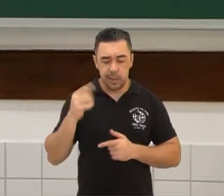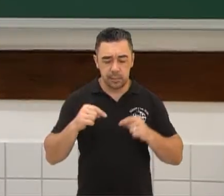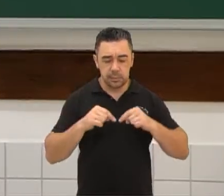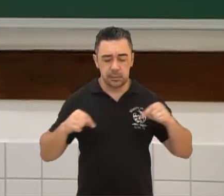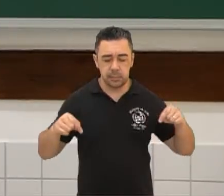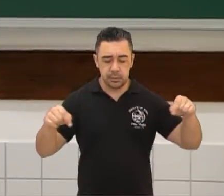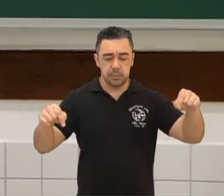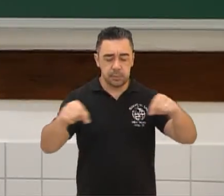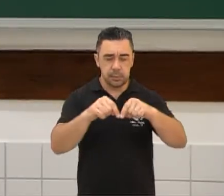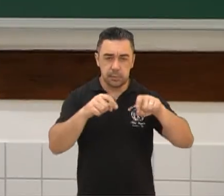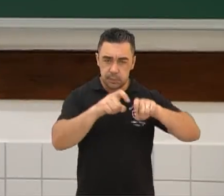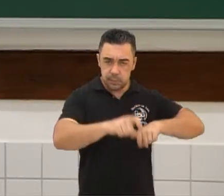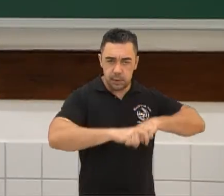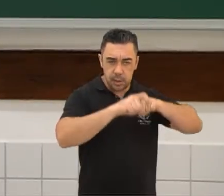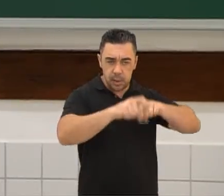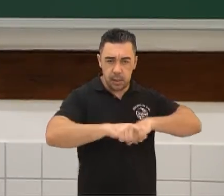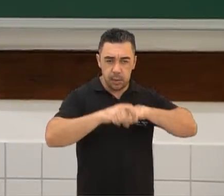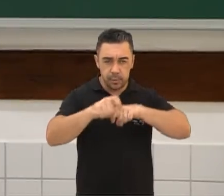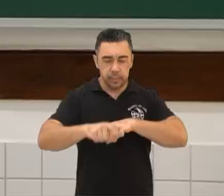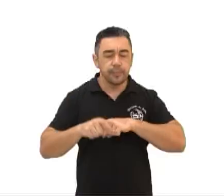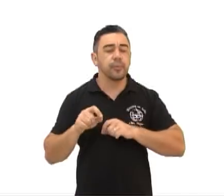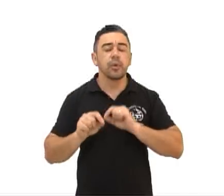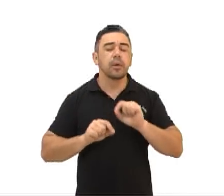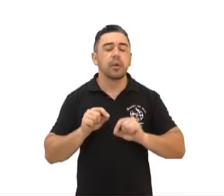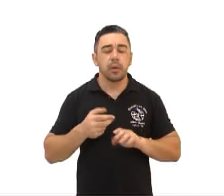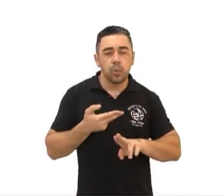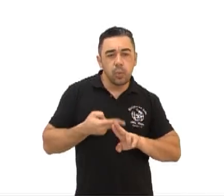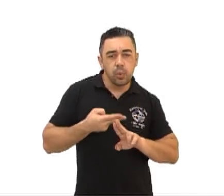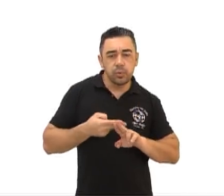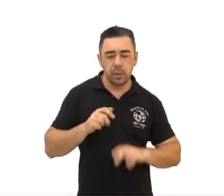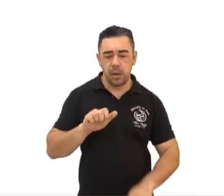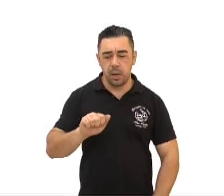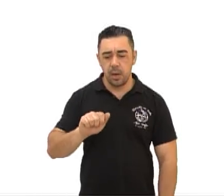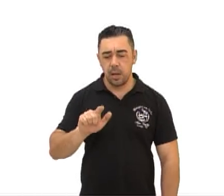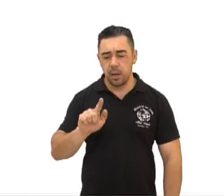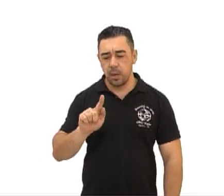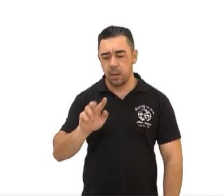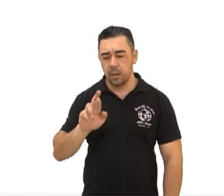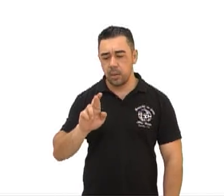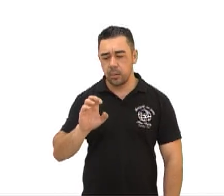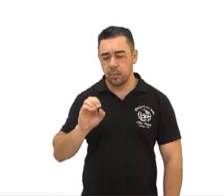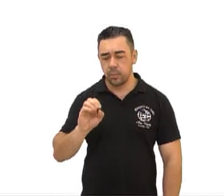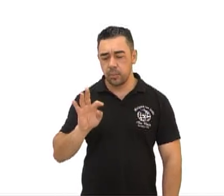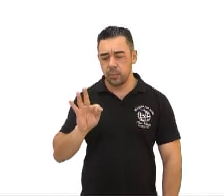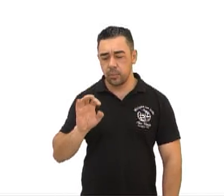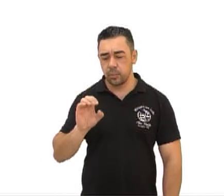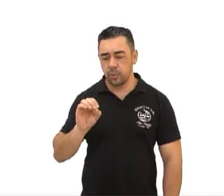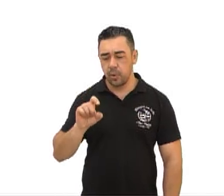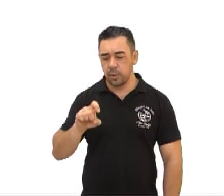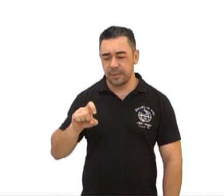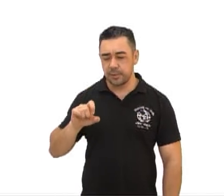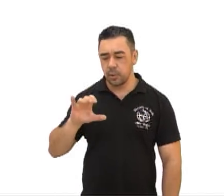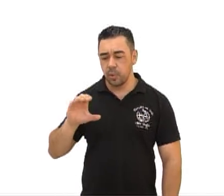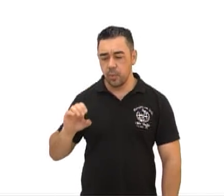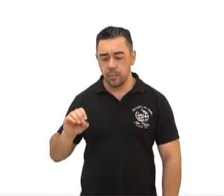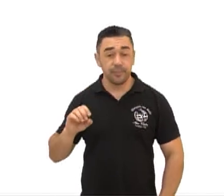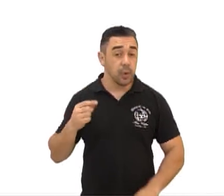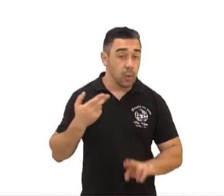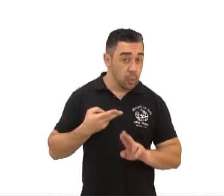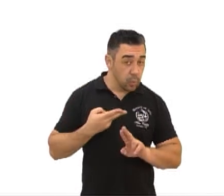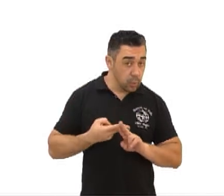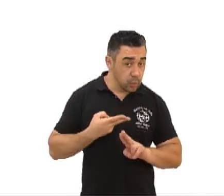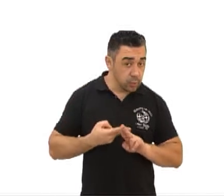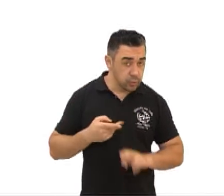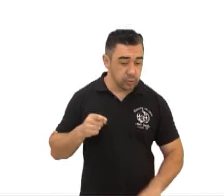né, os problemas ambientais, nós temos o uso de agrotóxicos. Então, essa utilização